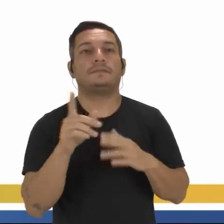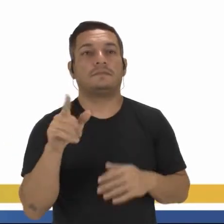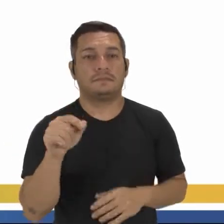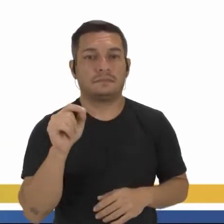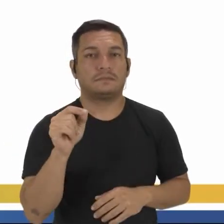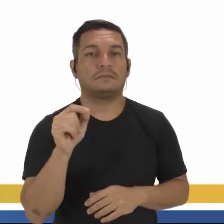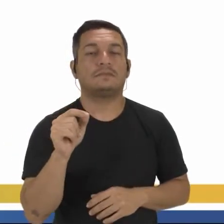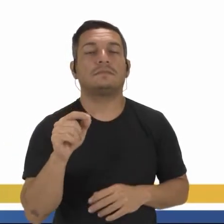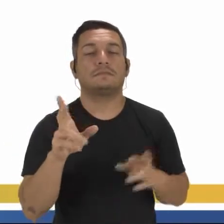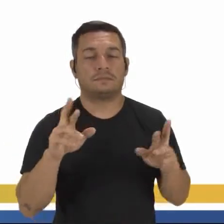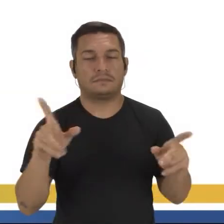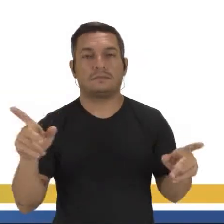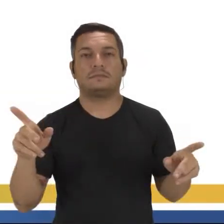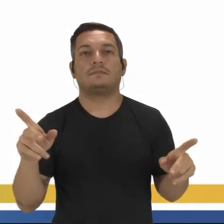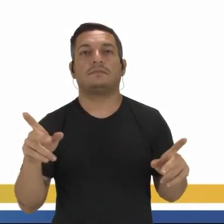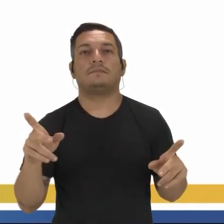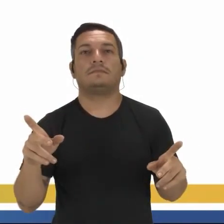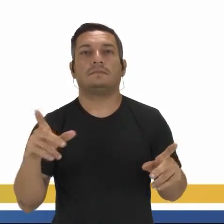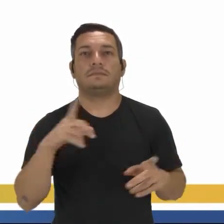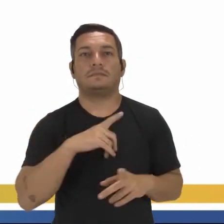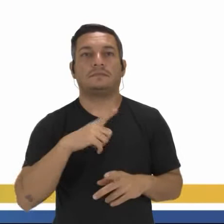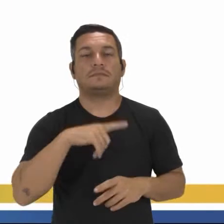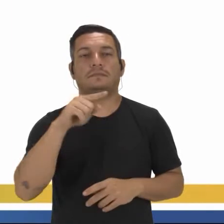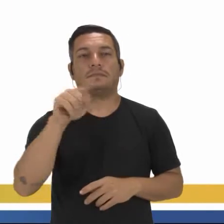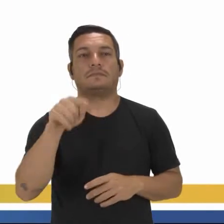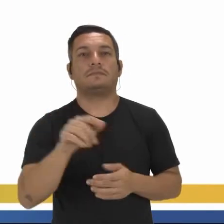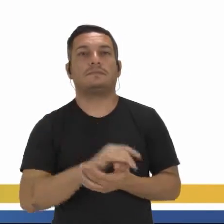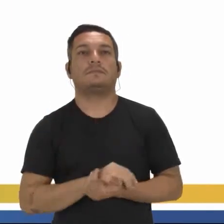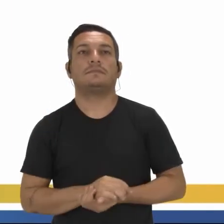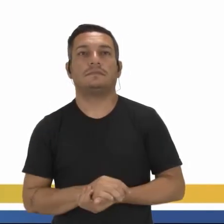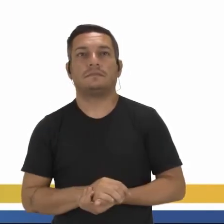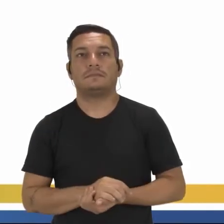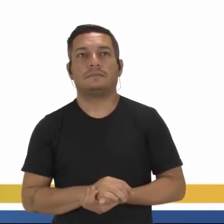obrigatoriamente, para diferenciá-los, temos o acento.